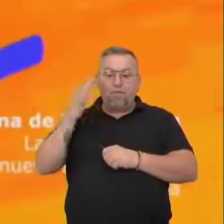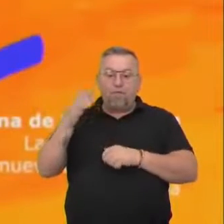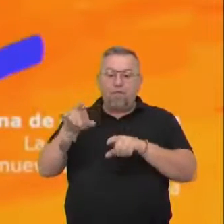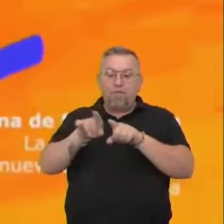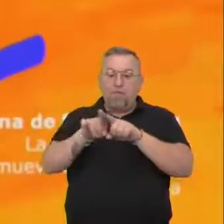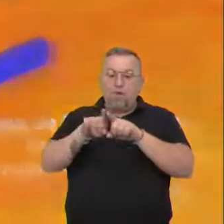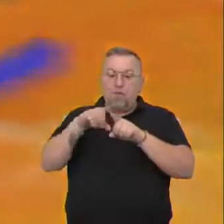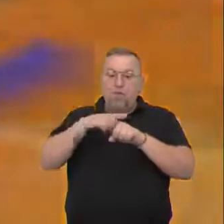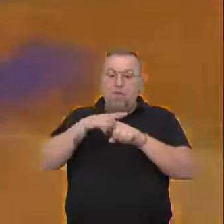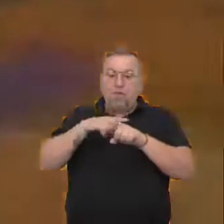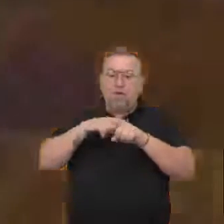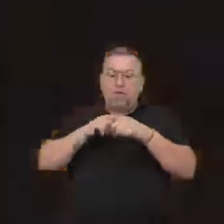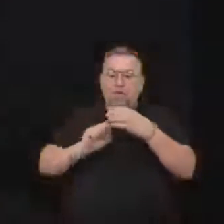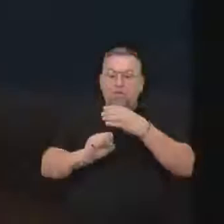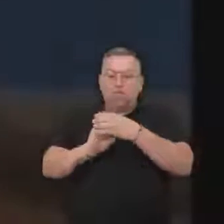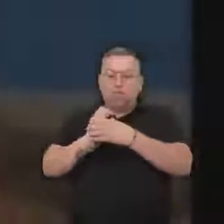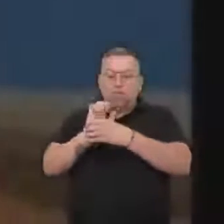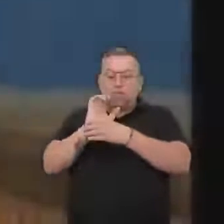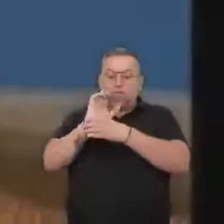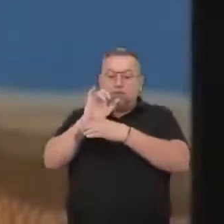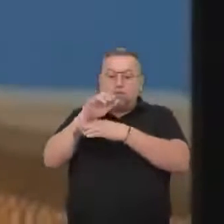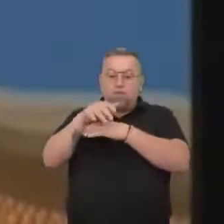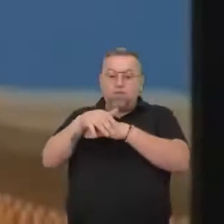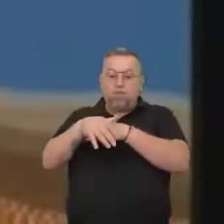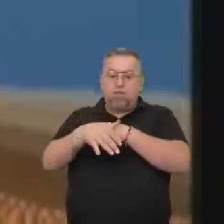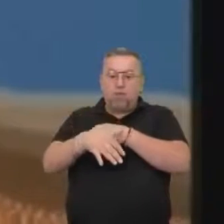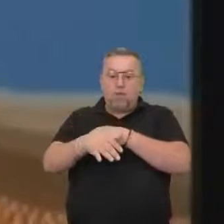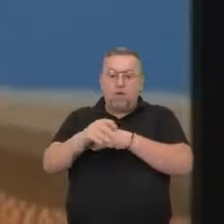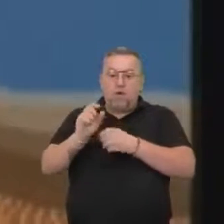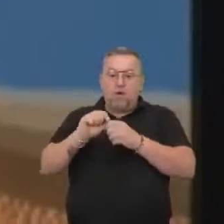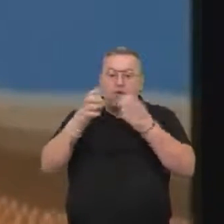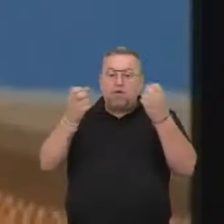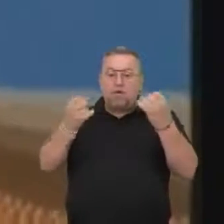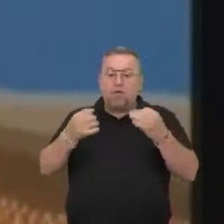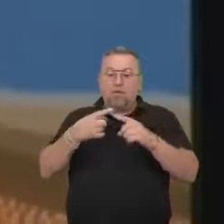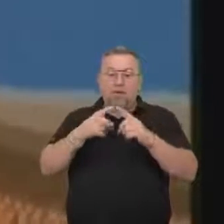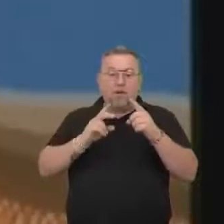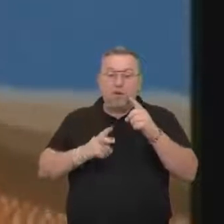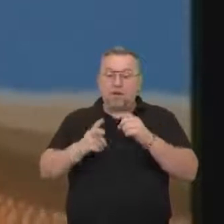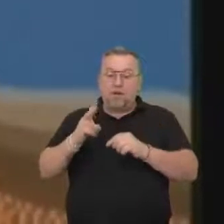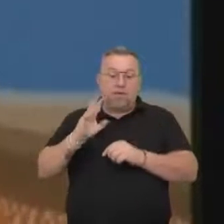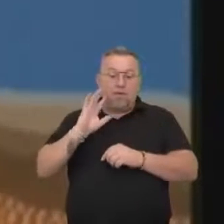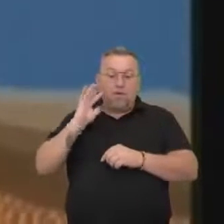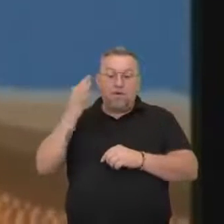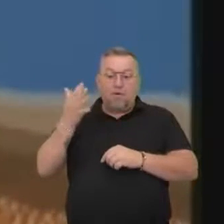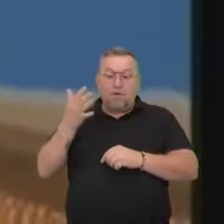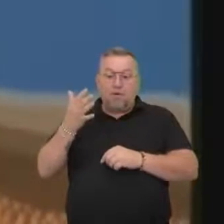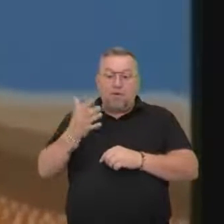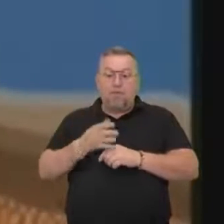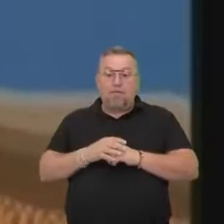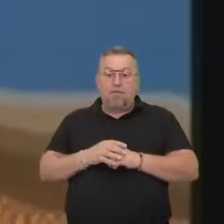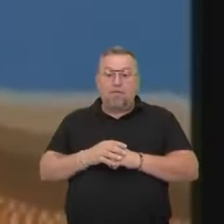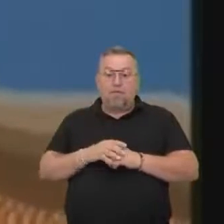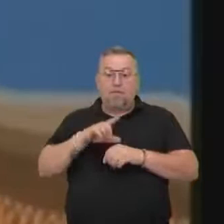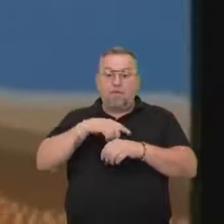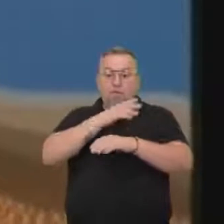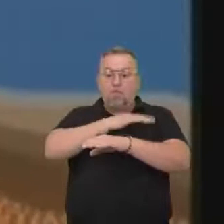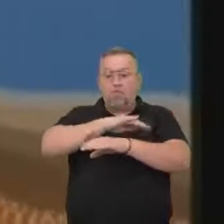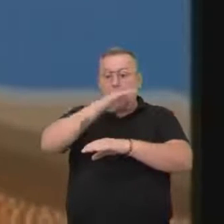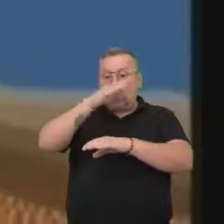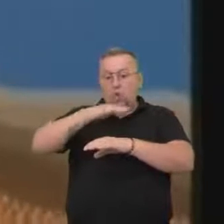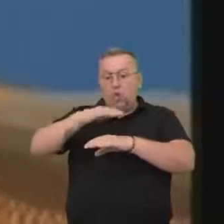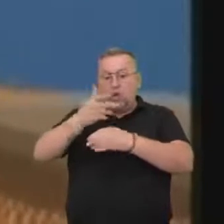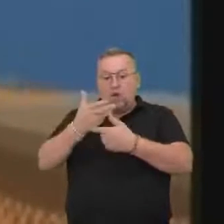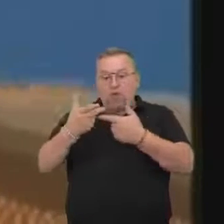têm essa subducção aí, né, dessa forma, que eu explico por que nem sempre vai haver o crescimento de montanhas e tal,